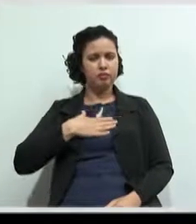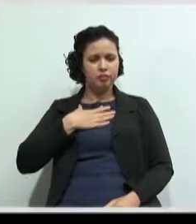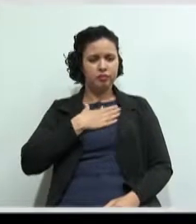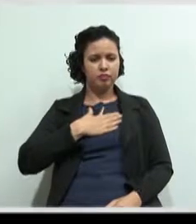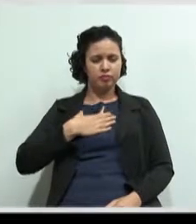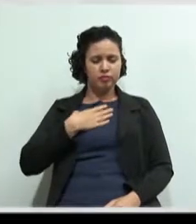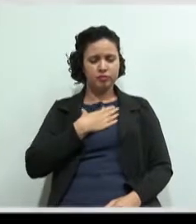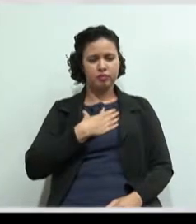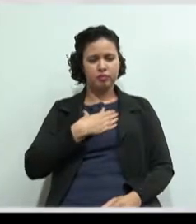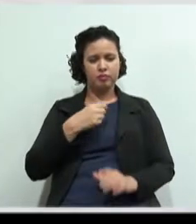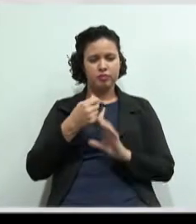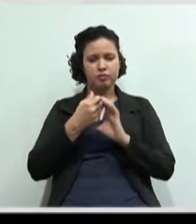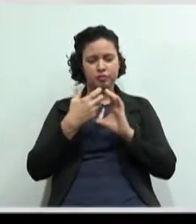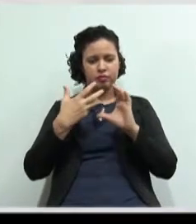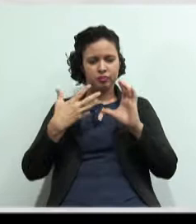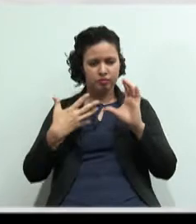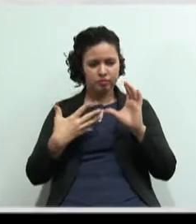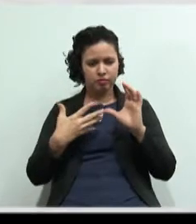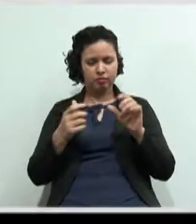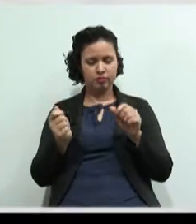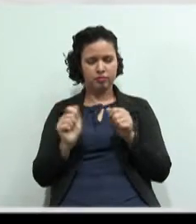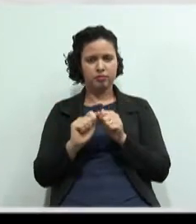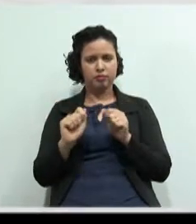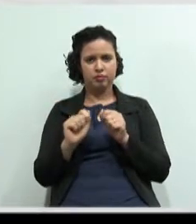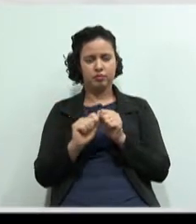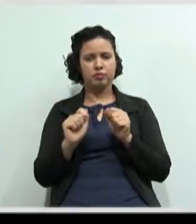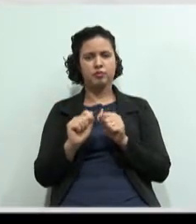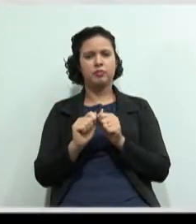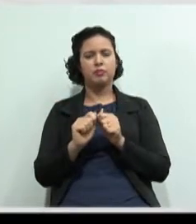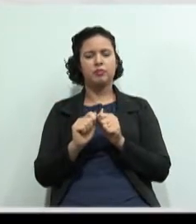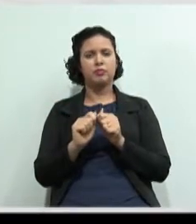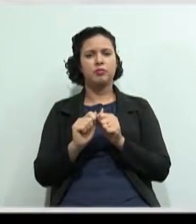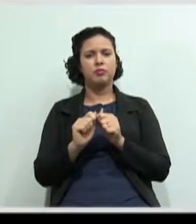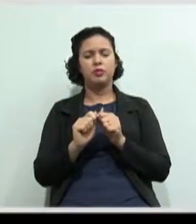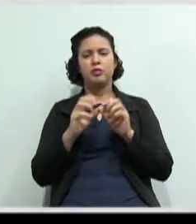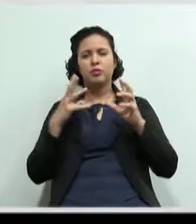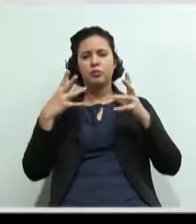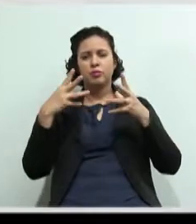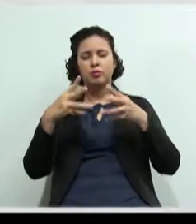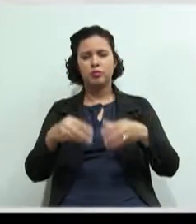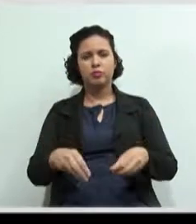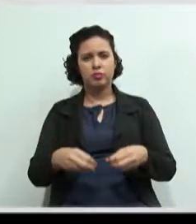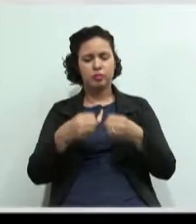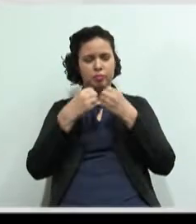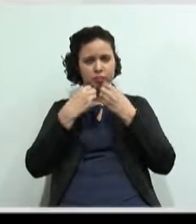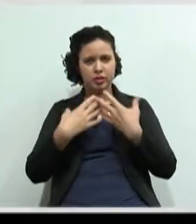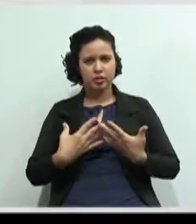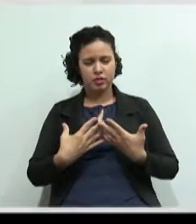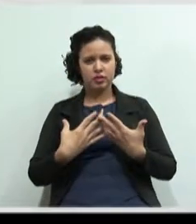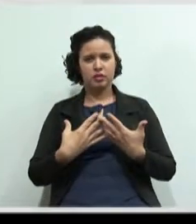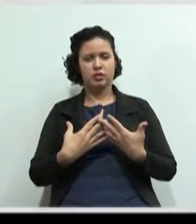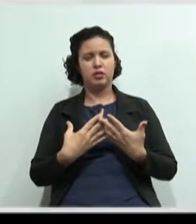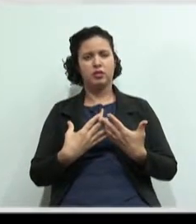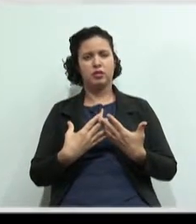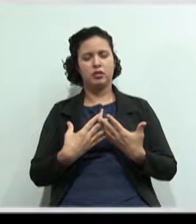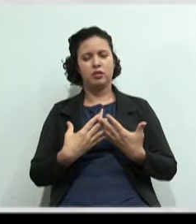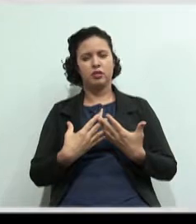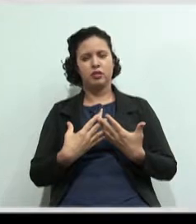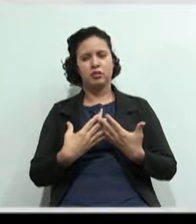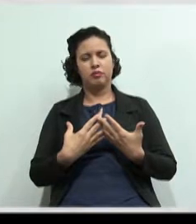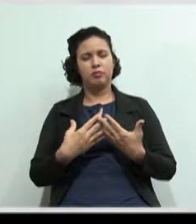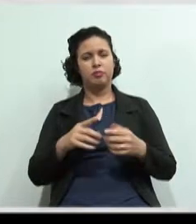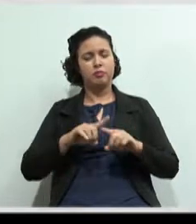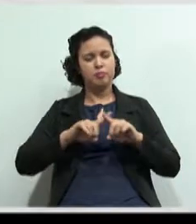mim. Caracteriza-se por fazer suficientemente bem, mas não necessariamente tão